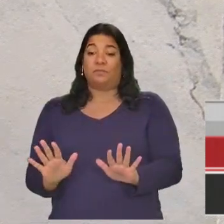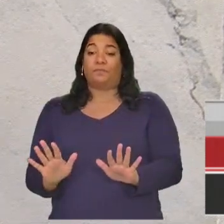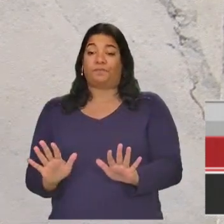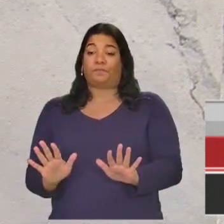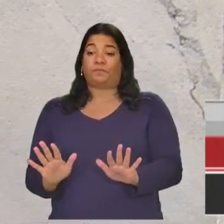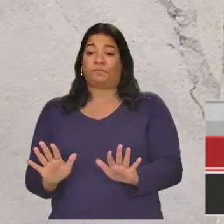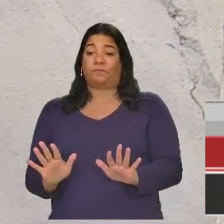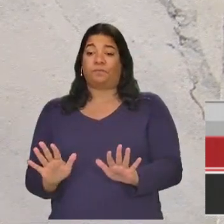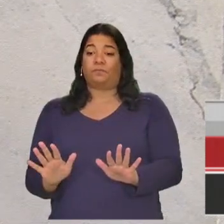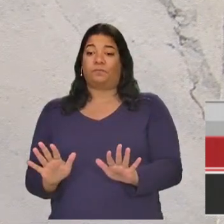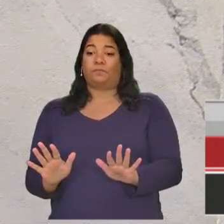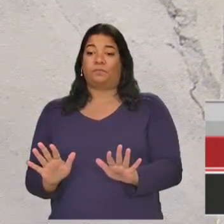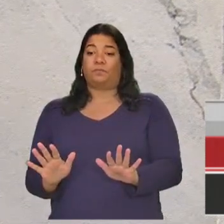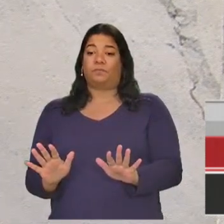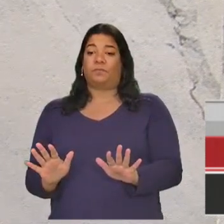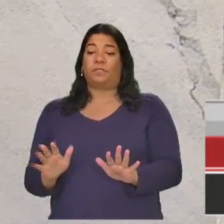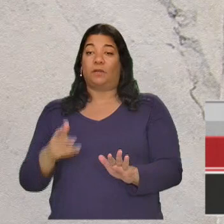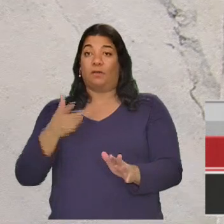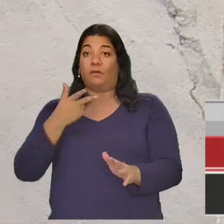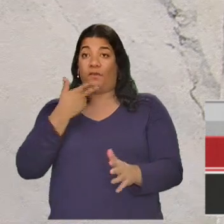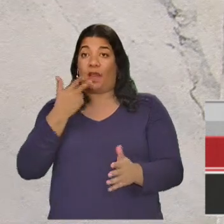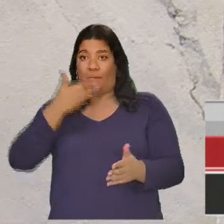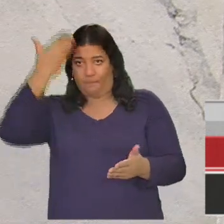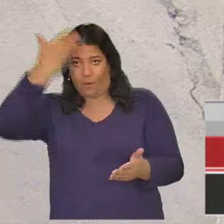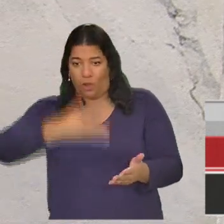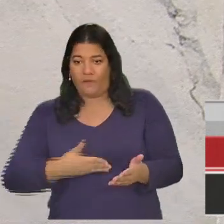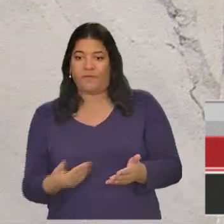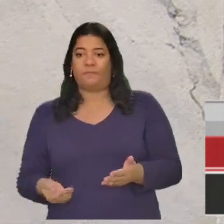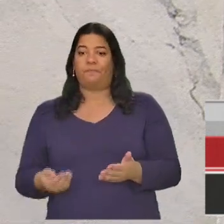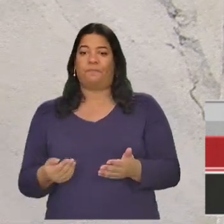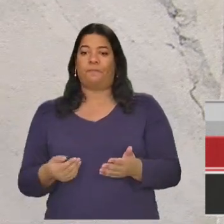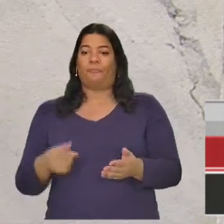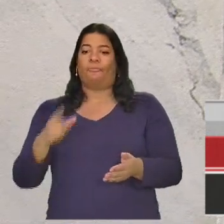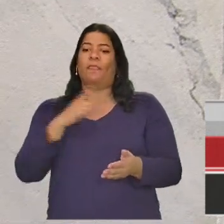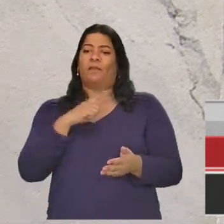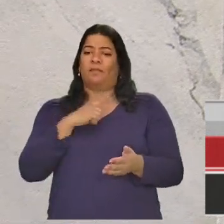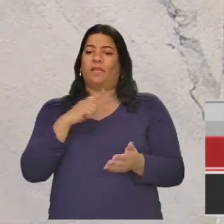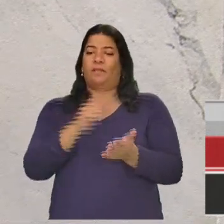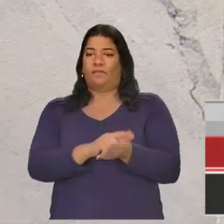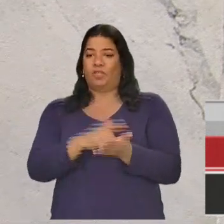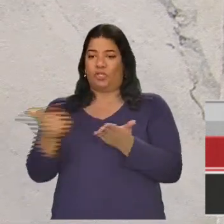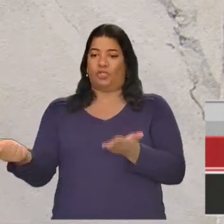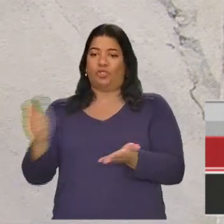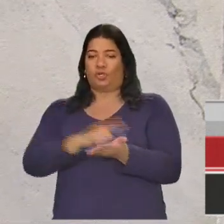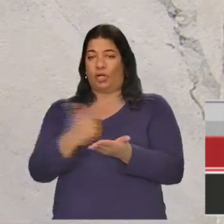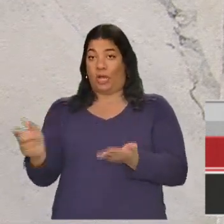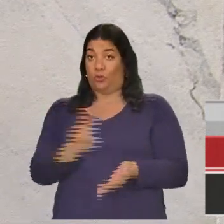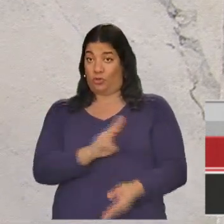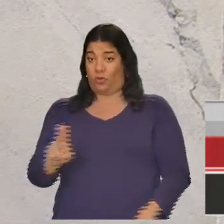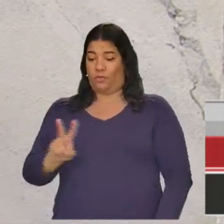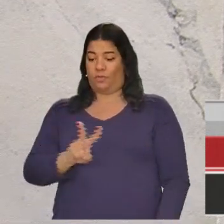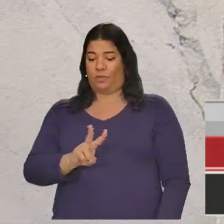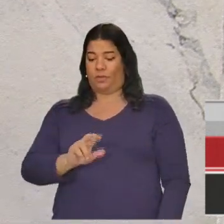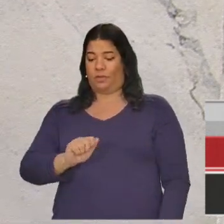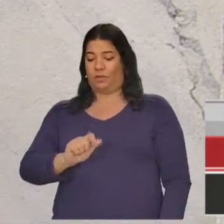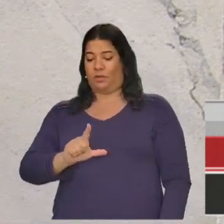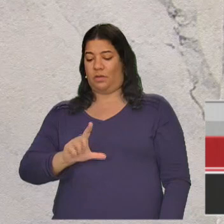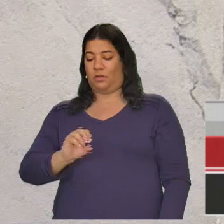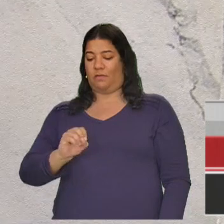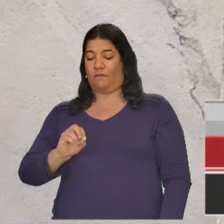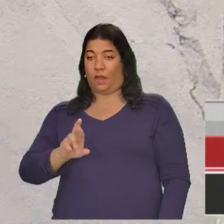é até para confirmar o que estou falando aqui é uma matéria que saiu aqui no jornal valor econômico saiu ontem